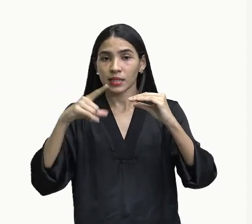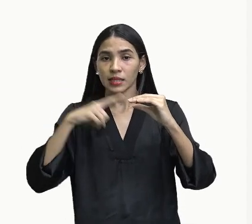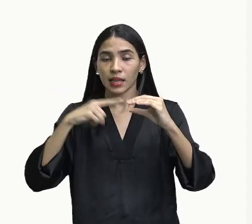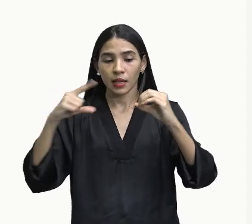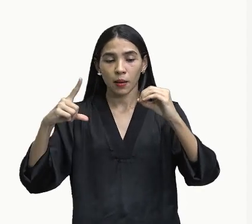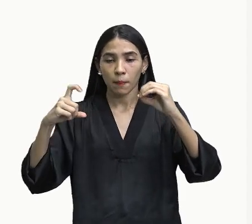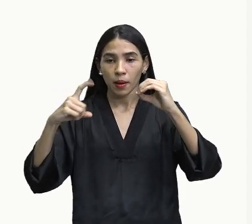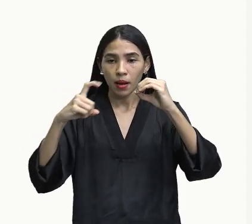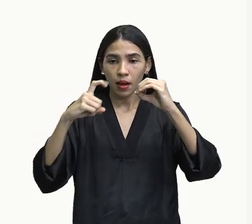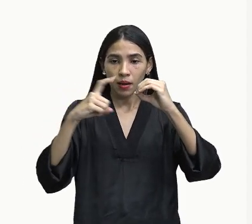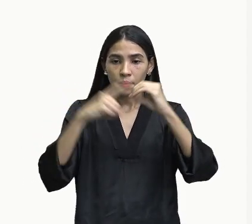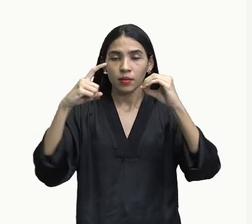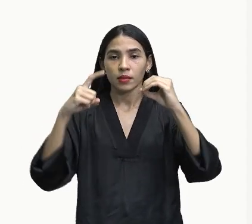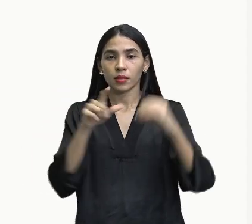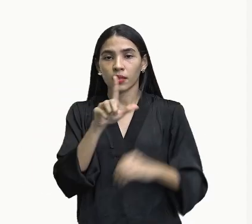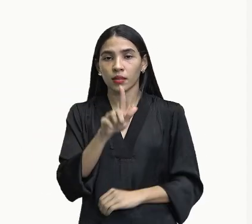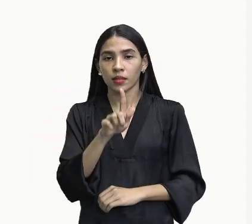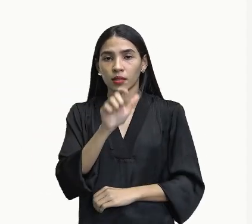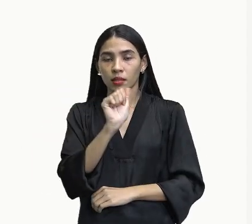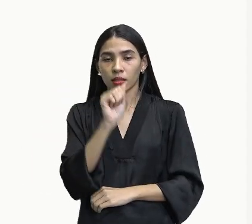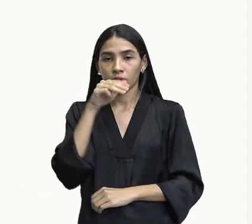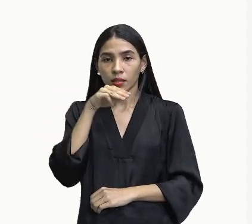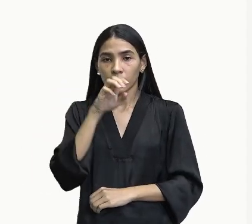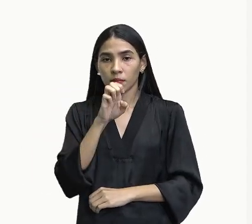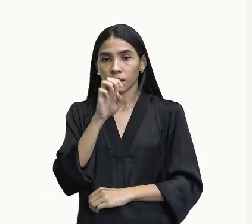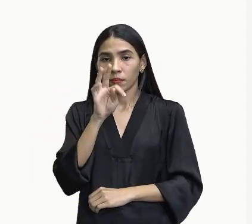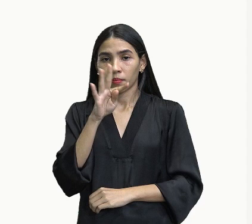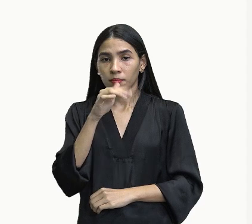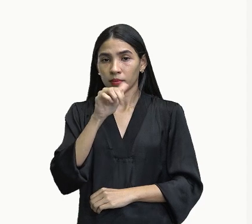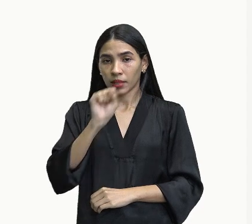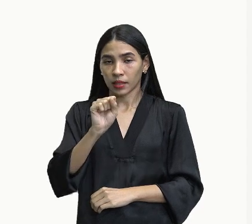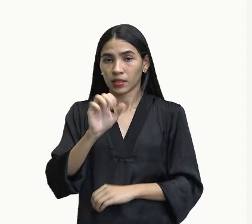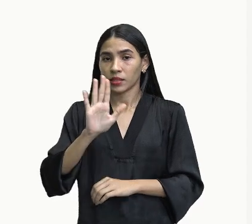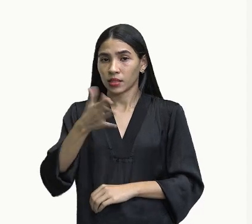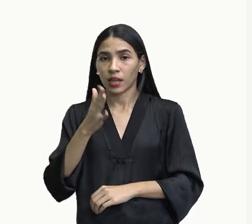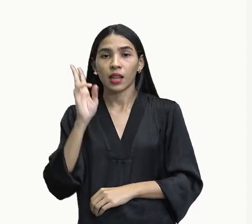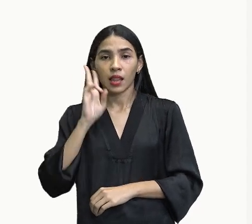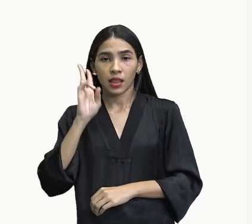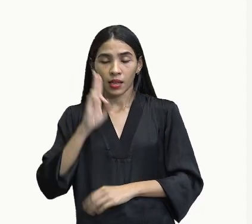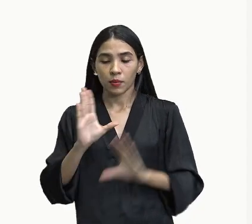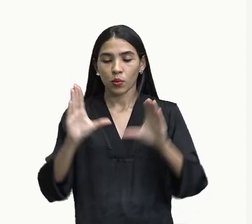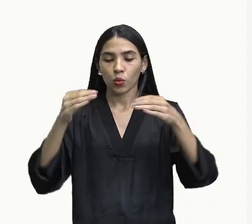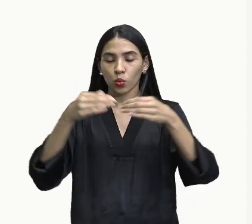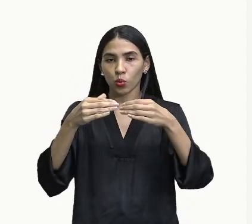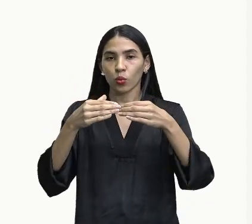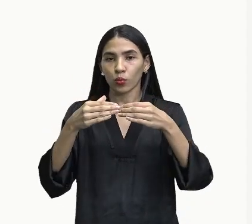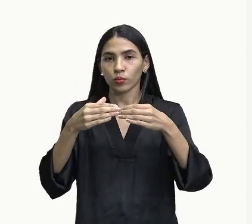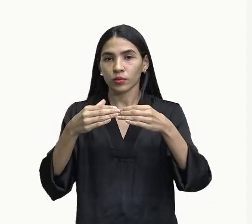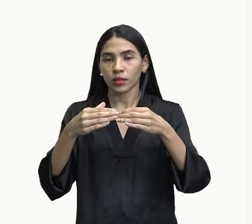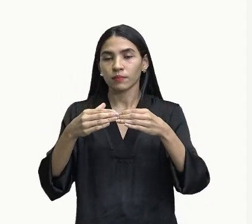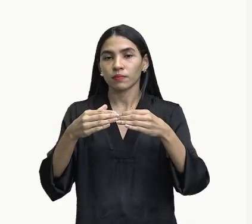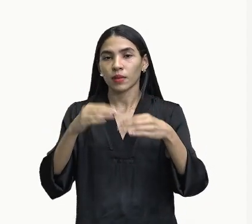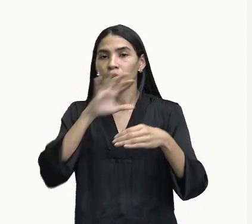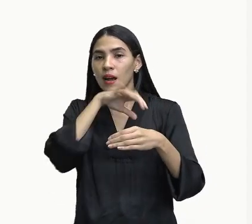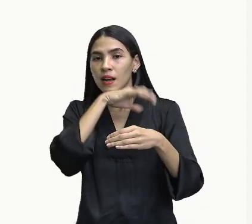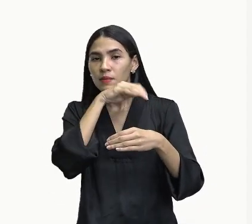só que interessante. Já lembra um pouquinho o ciclo de animais mais complexos, em